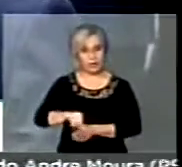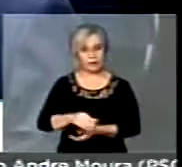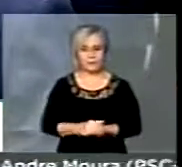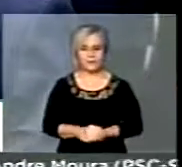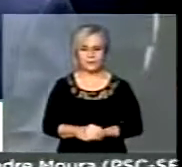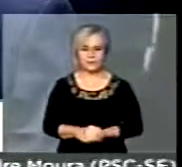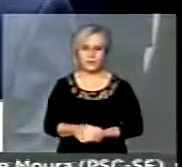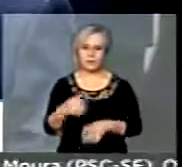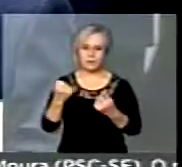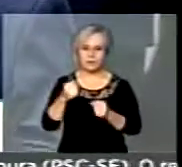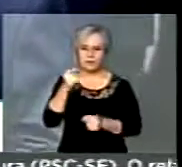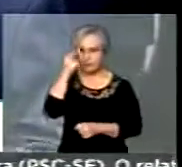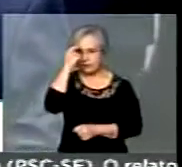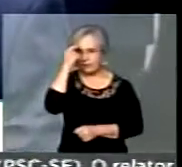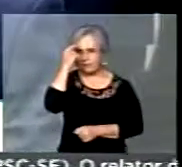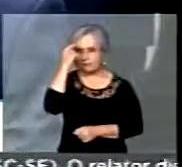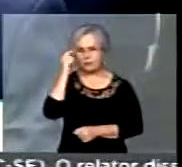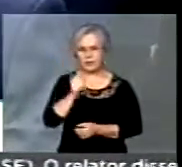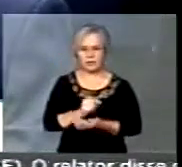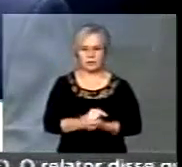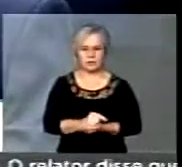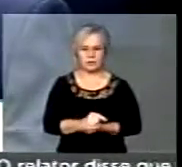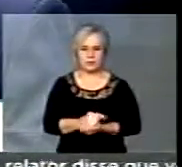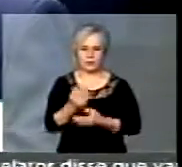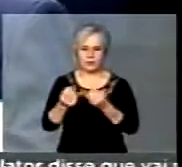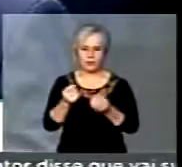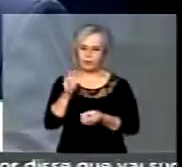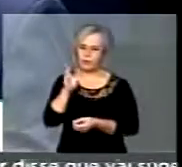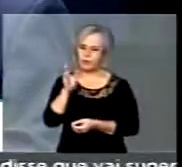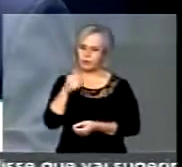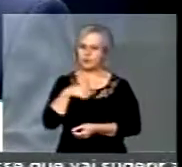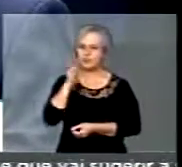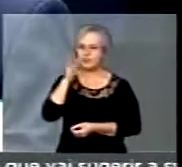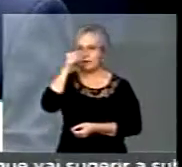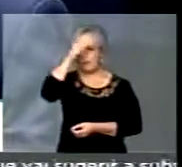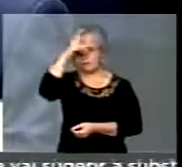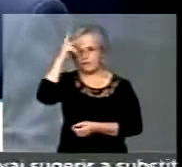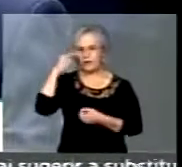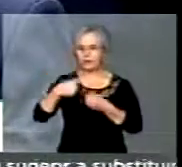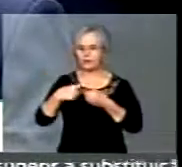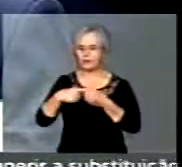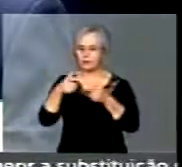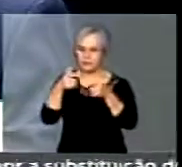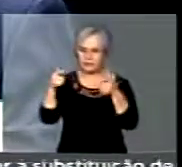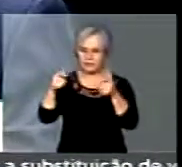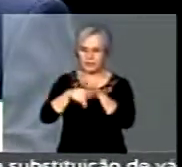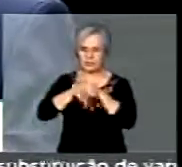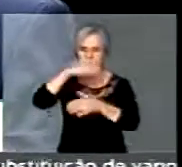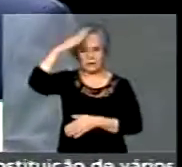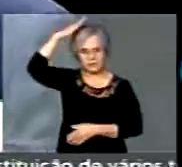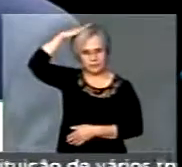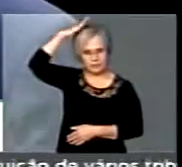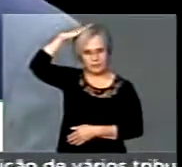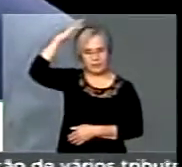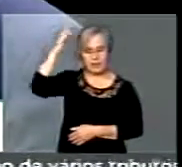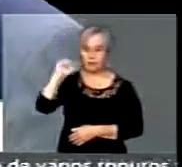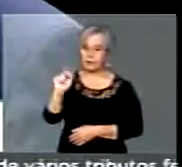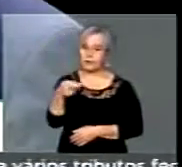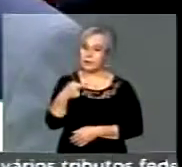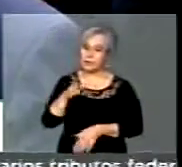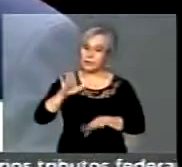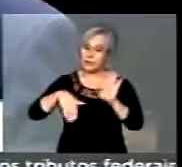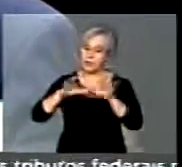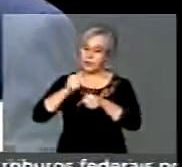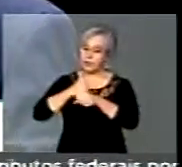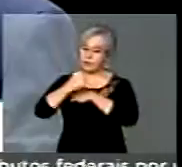inclusive, nobre deputado, senhor que como eu já foi prefeito de uma cidade média do Paraná para grande, que no próximo ano talvez